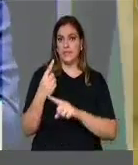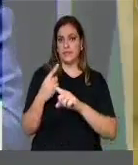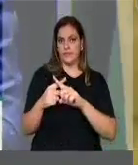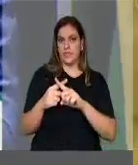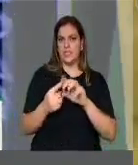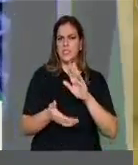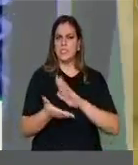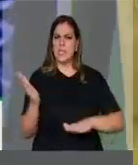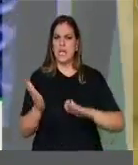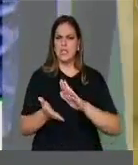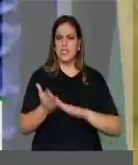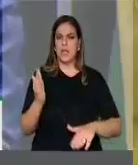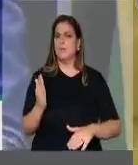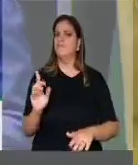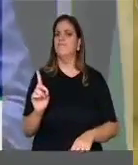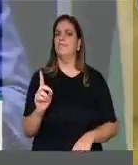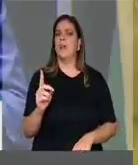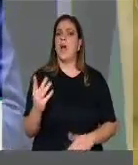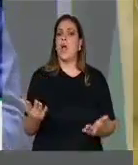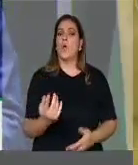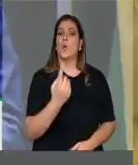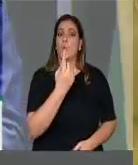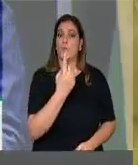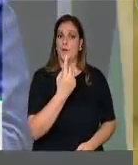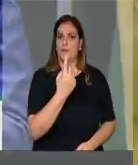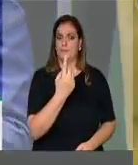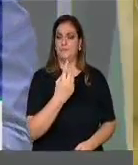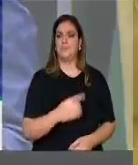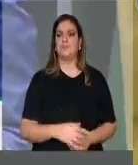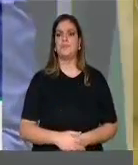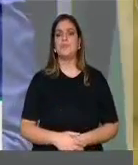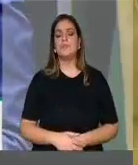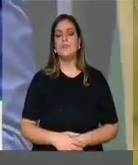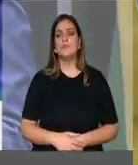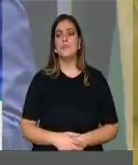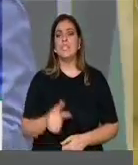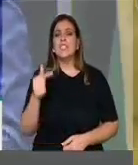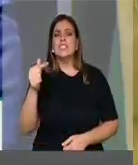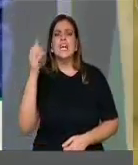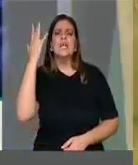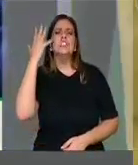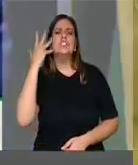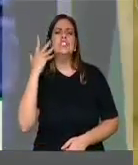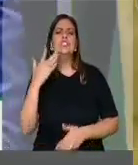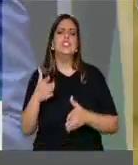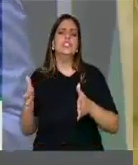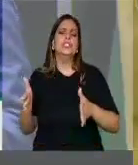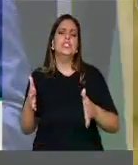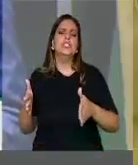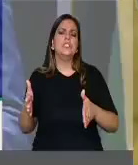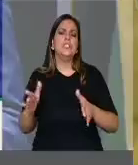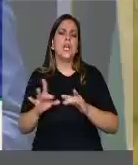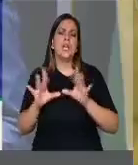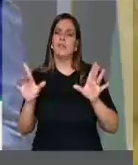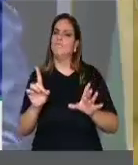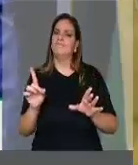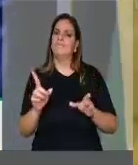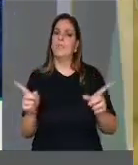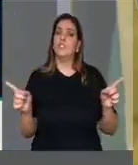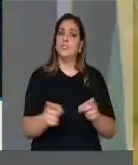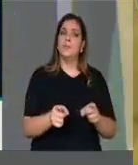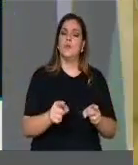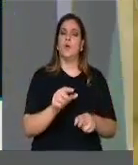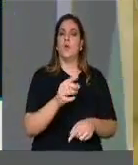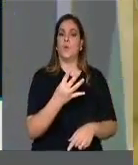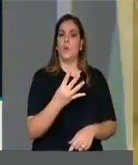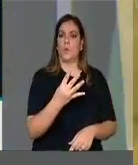ser mais uma, portanto, no máximo duas, e de 7 dias para 4 dias. Então, uma média de 80% de